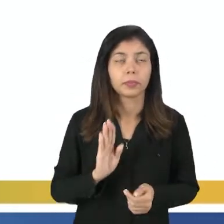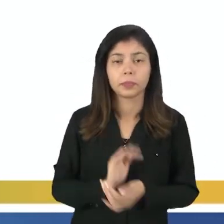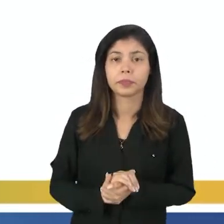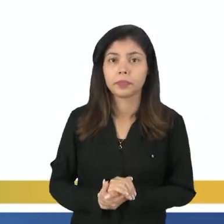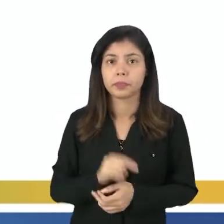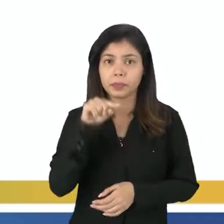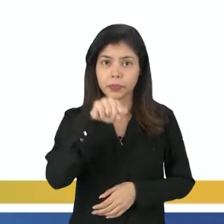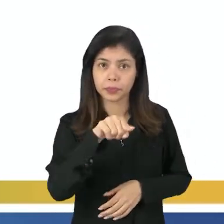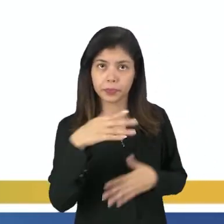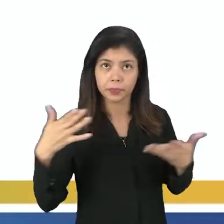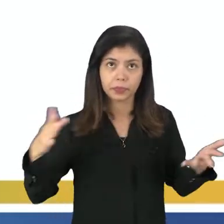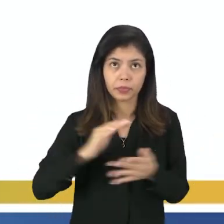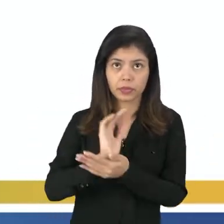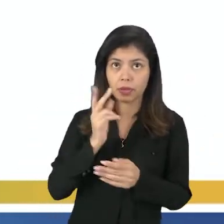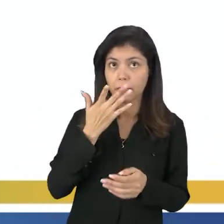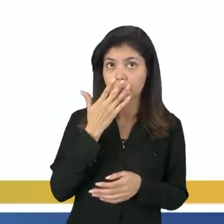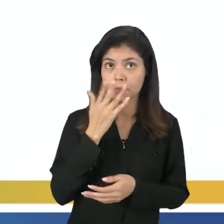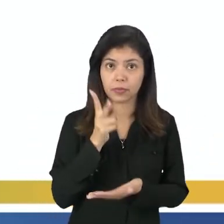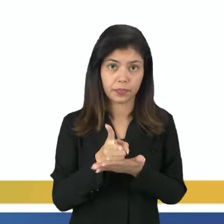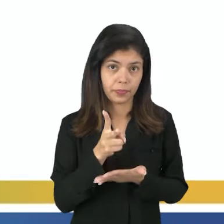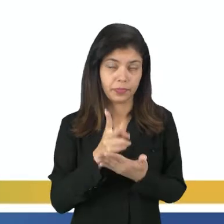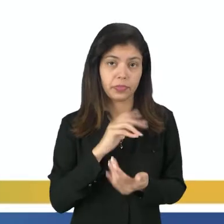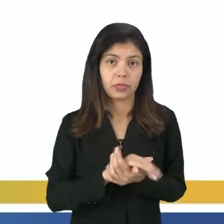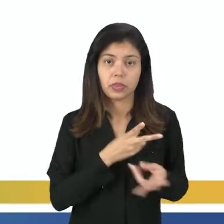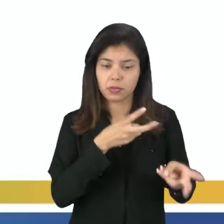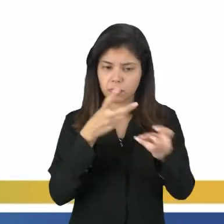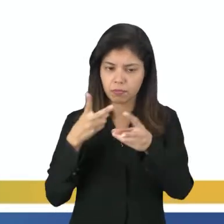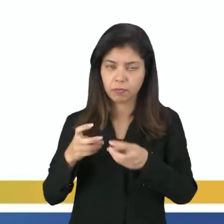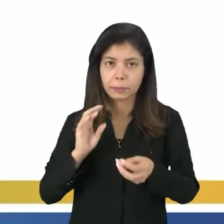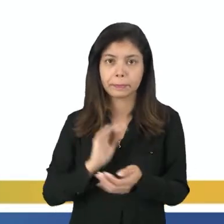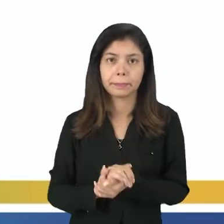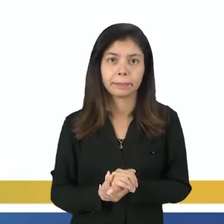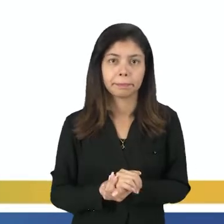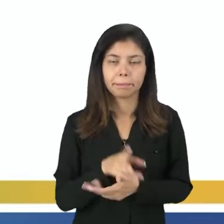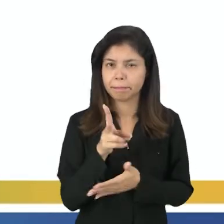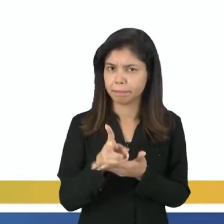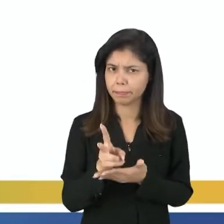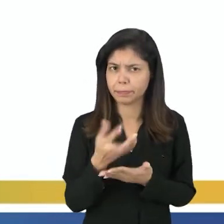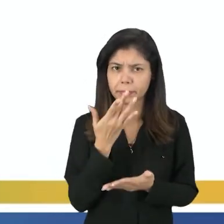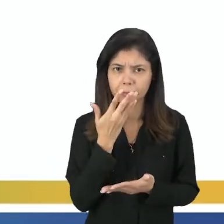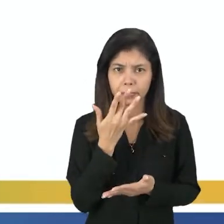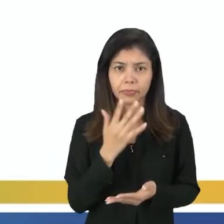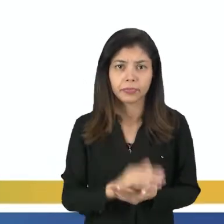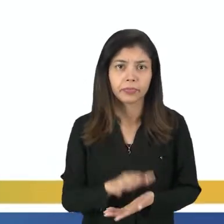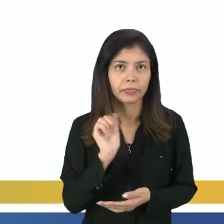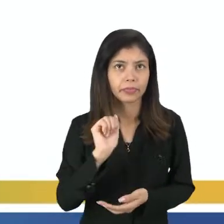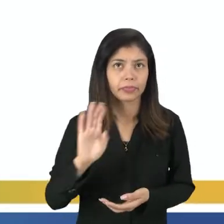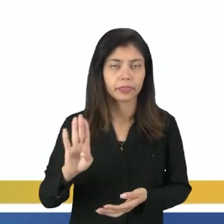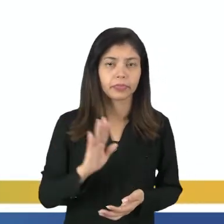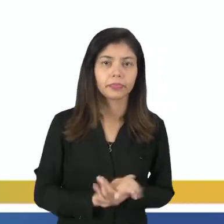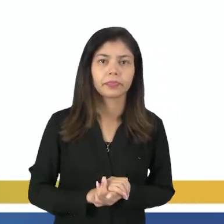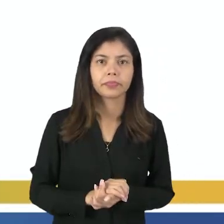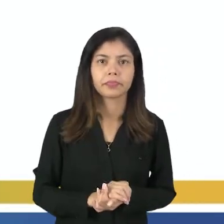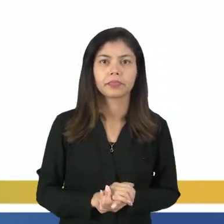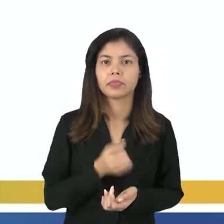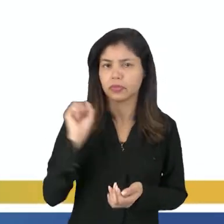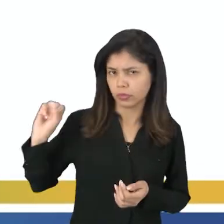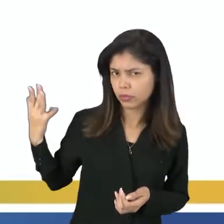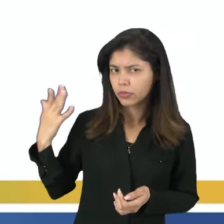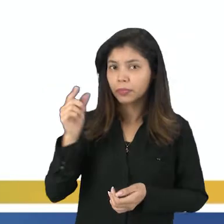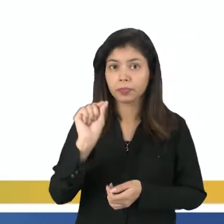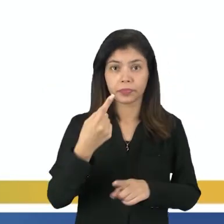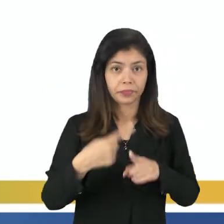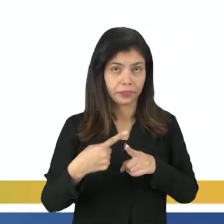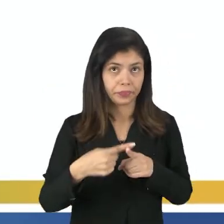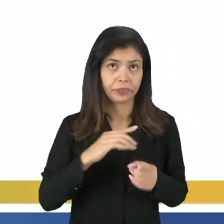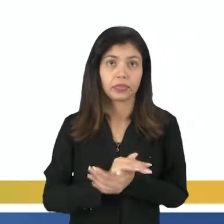aqui, por exemplo, um filetinho da mesma cor, né, a gente percebe ali que é a mesma cor, A e B. Isso acontece por quê?